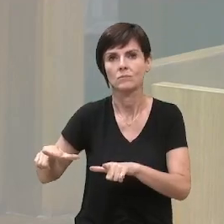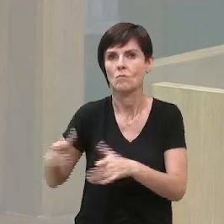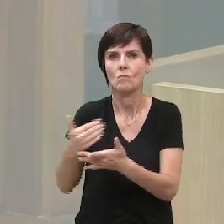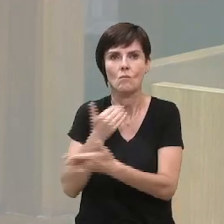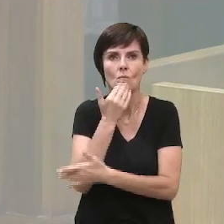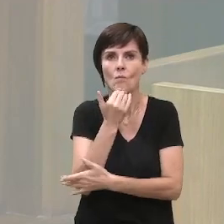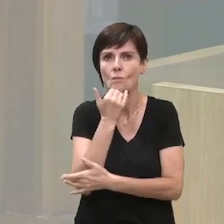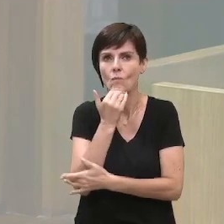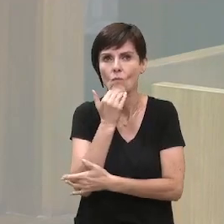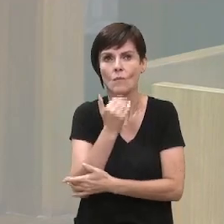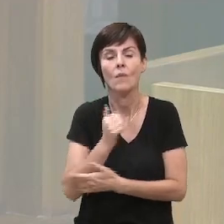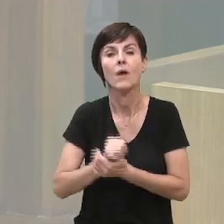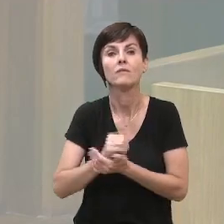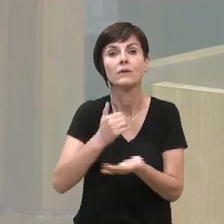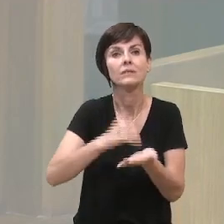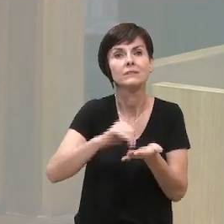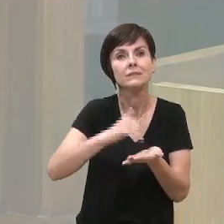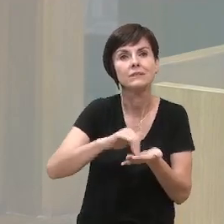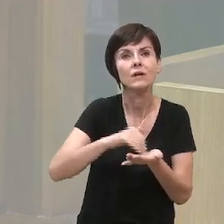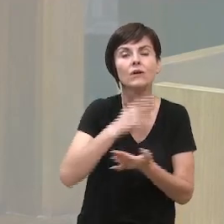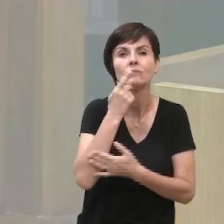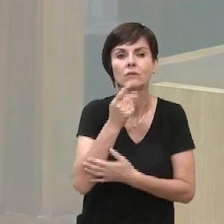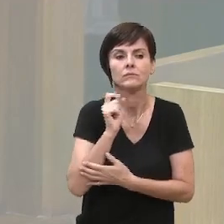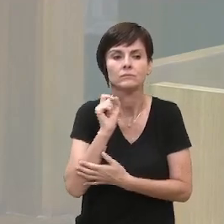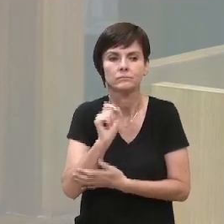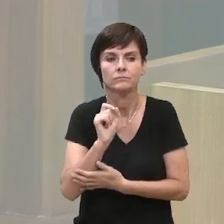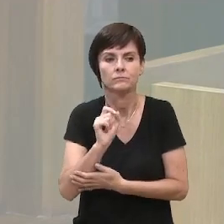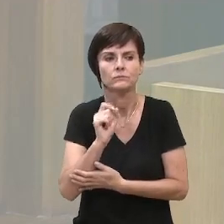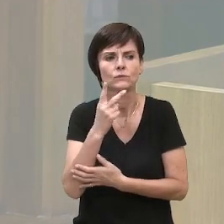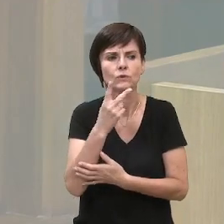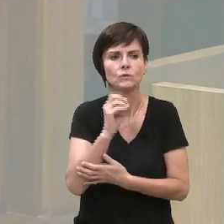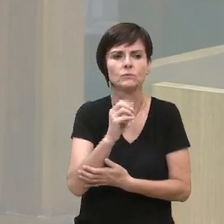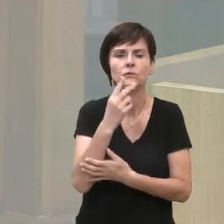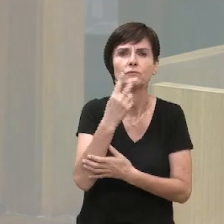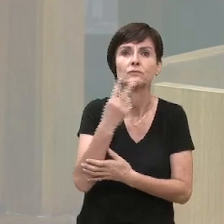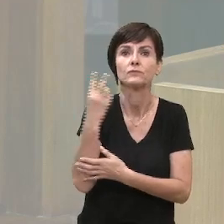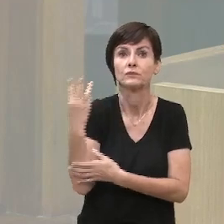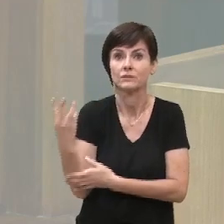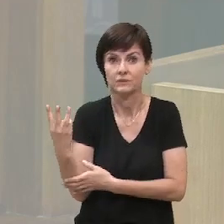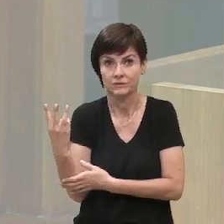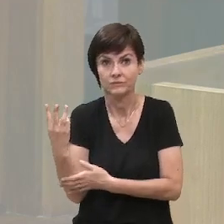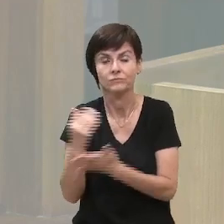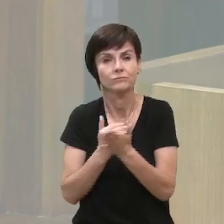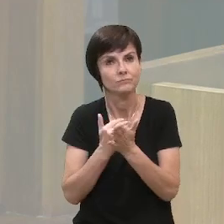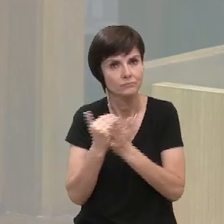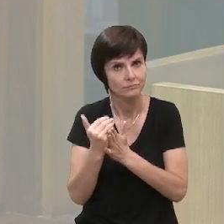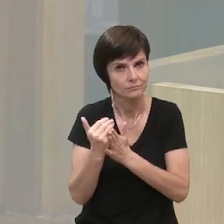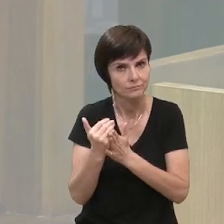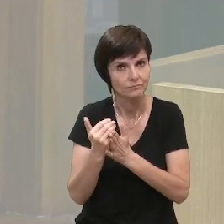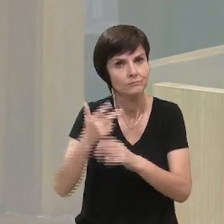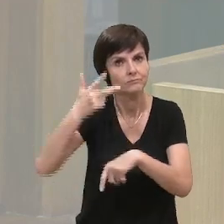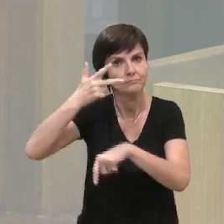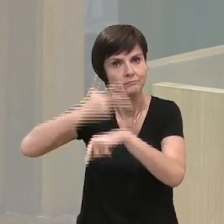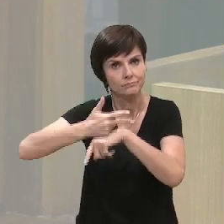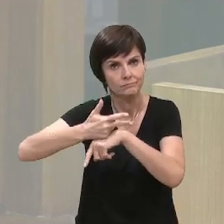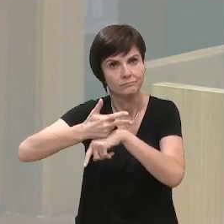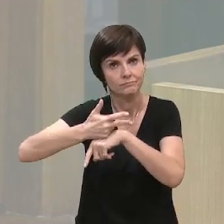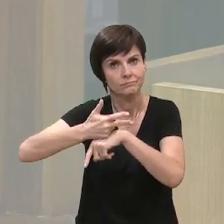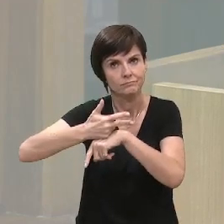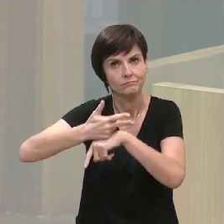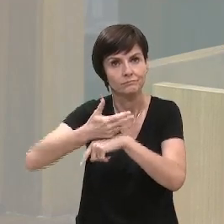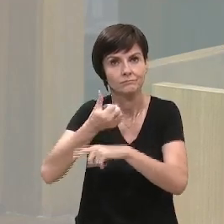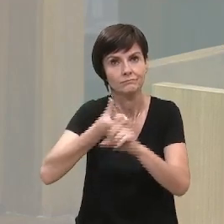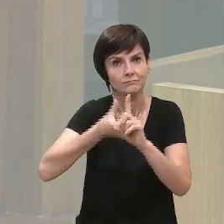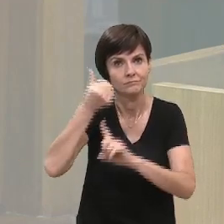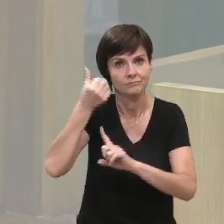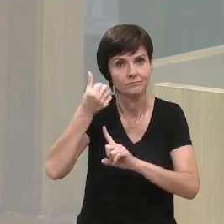Aí vem o secretário dizendo, não, 2023, no início, vídeo gravado, em 6 meses